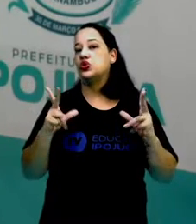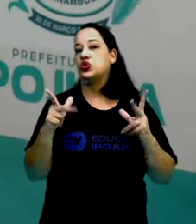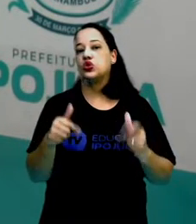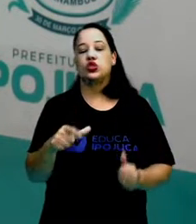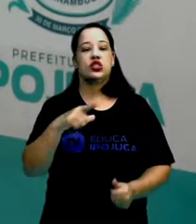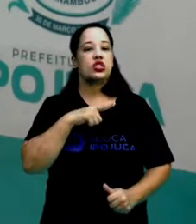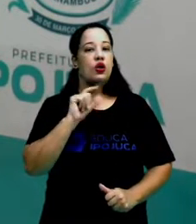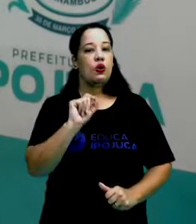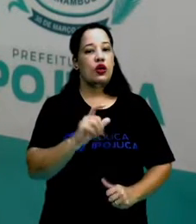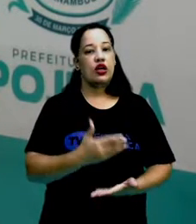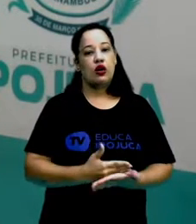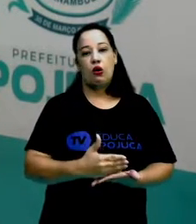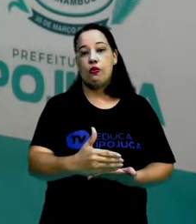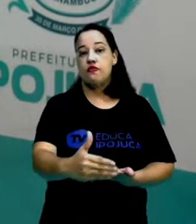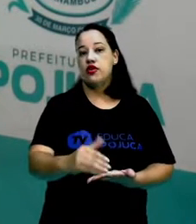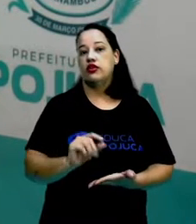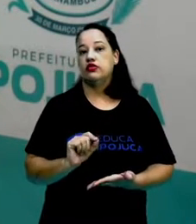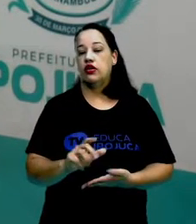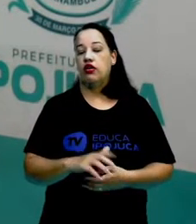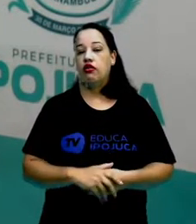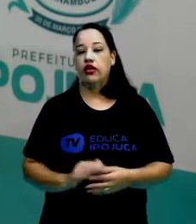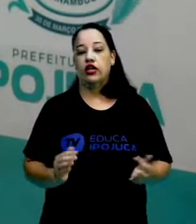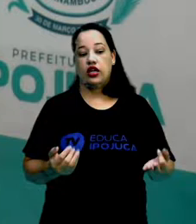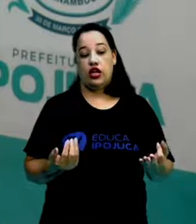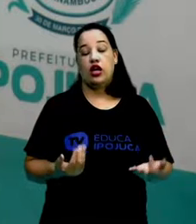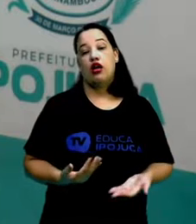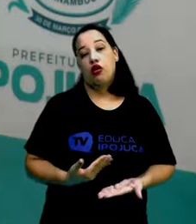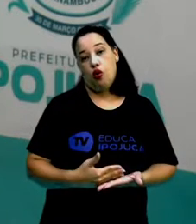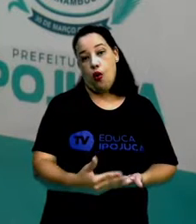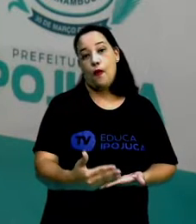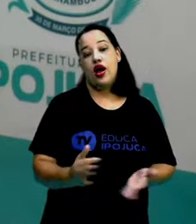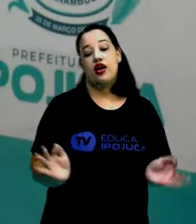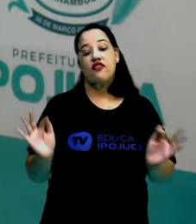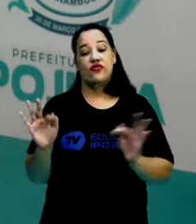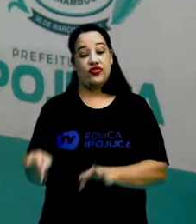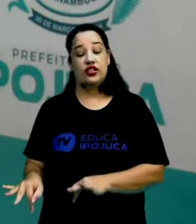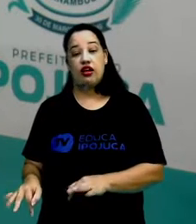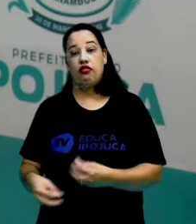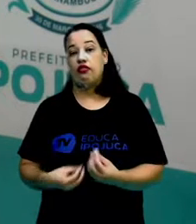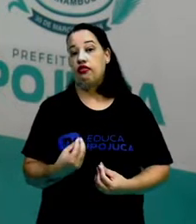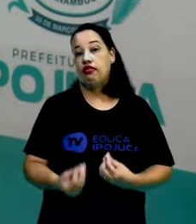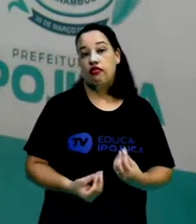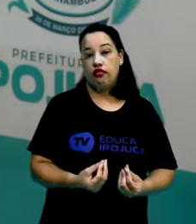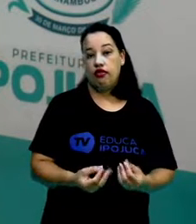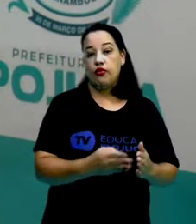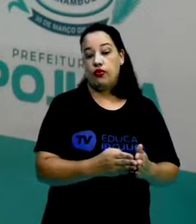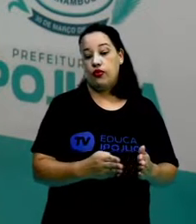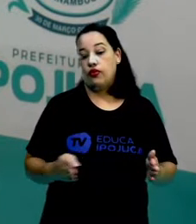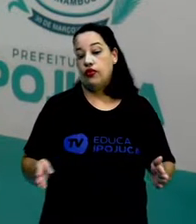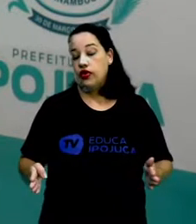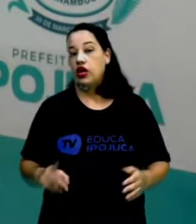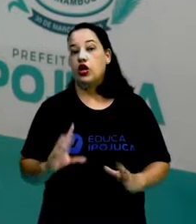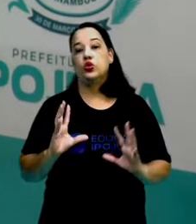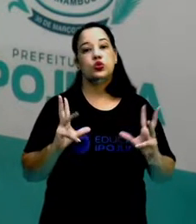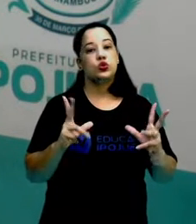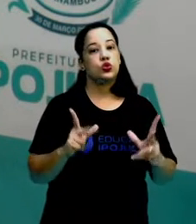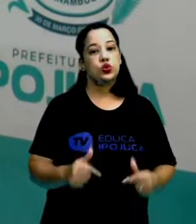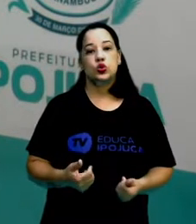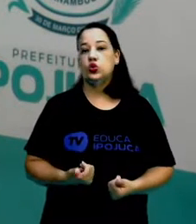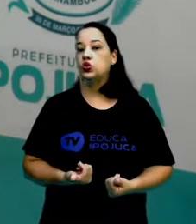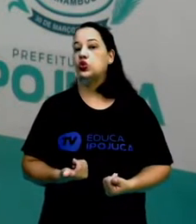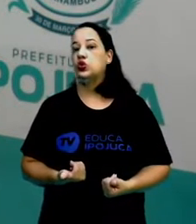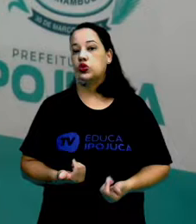processo inicial e final. Se pode se dizer que é final, né? Que é o processo inicial de todo o